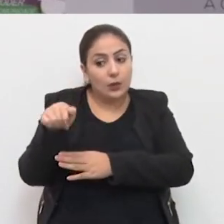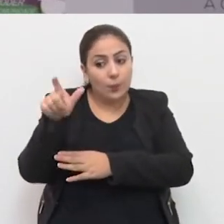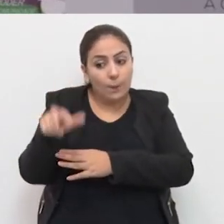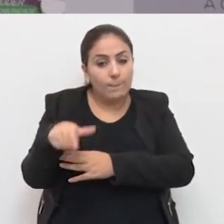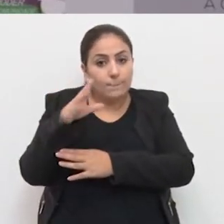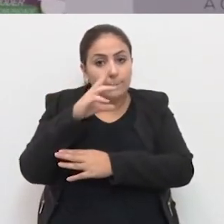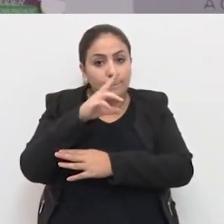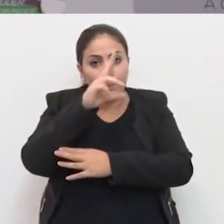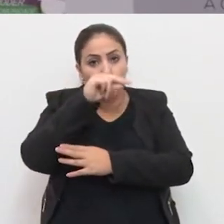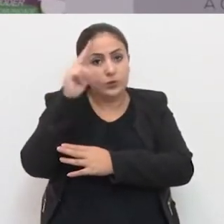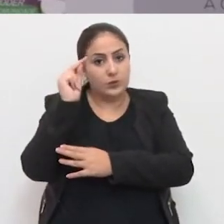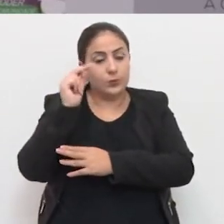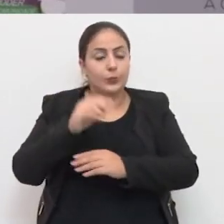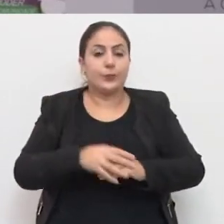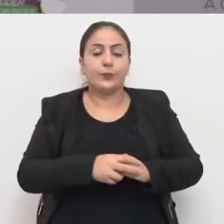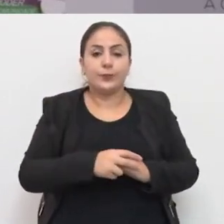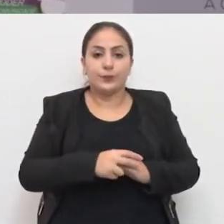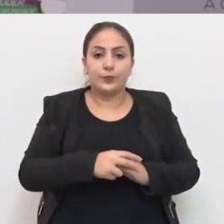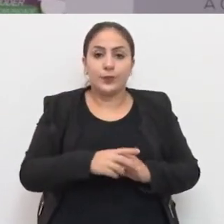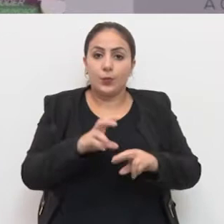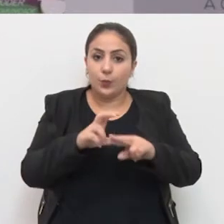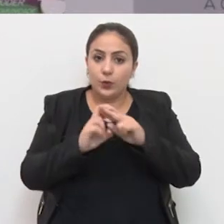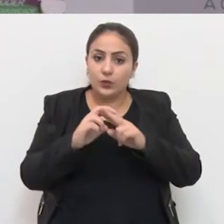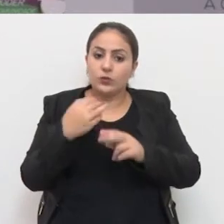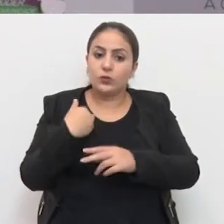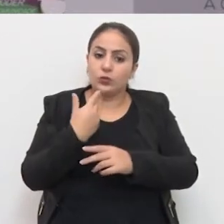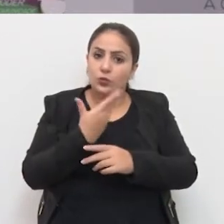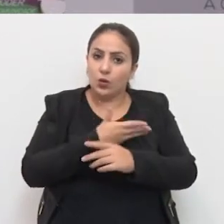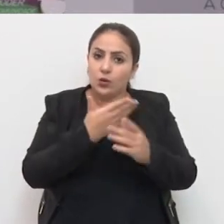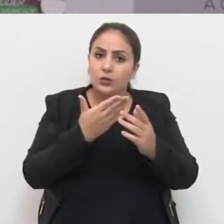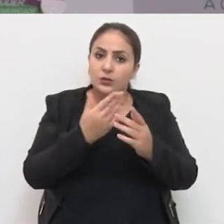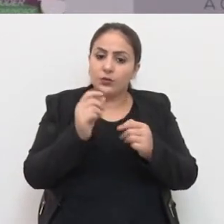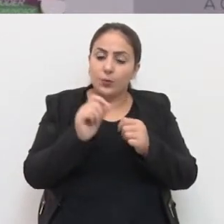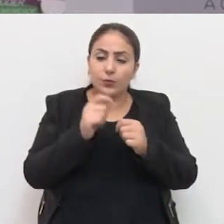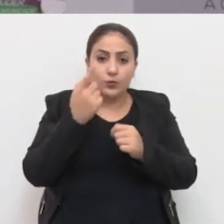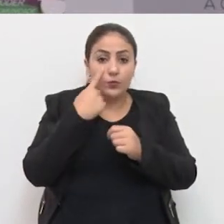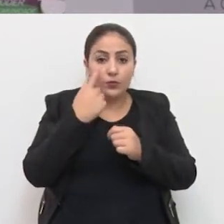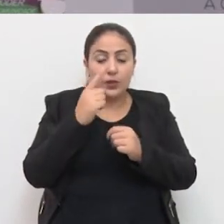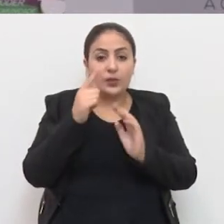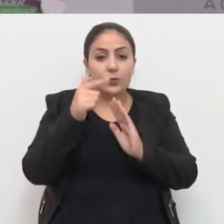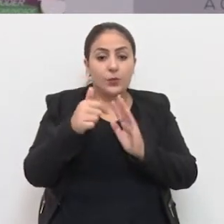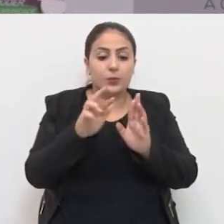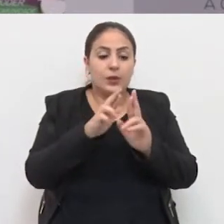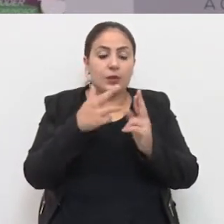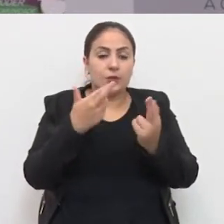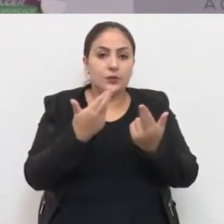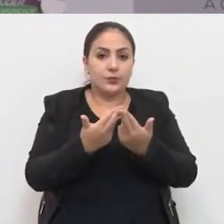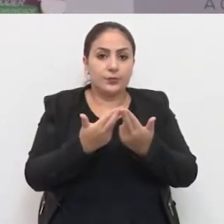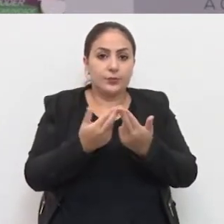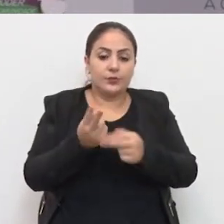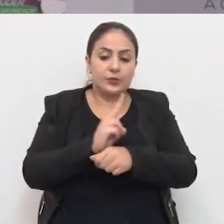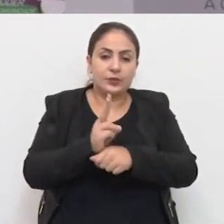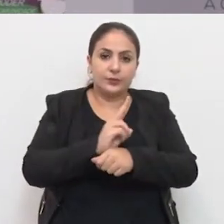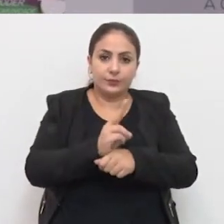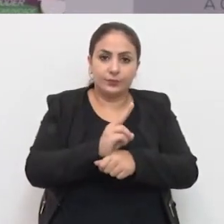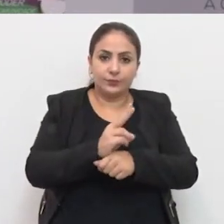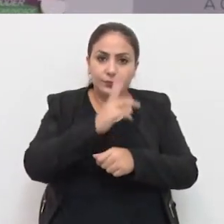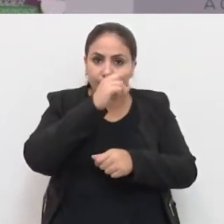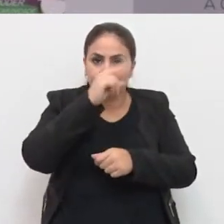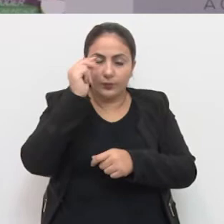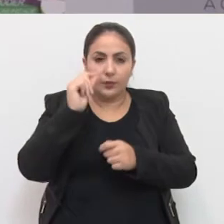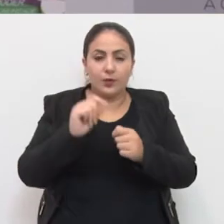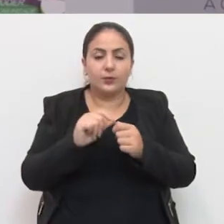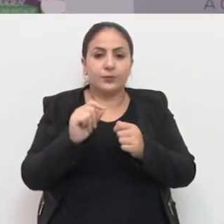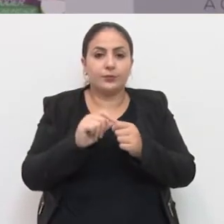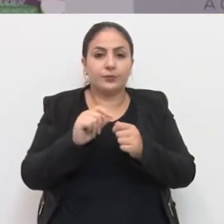à fiscalização municipal. Com isso, a gente vai tratar agora, o próximo passo vai ser uma reunião com a fiscalização municipal, buscando